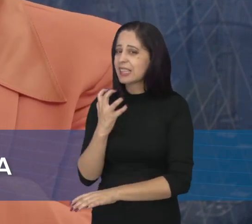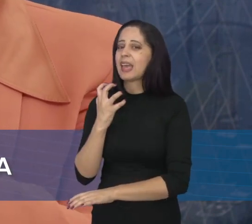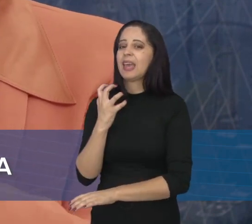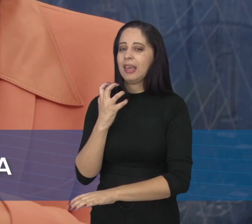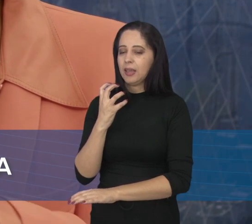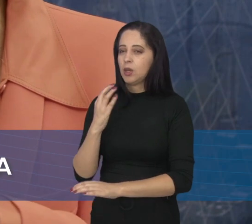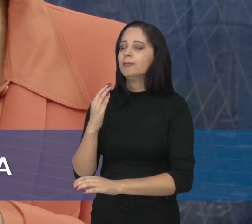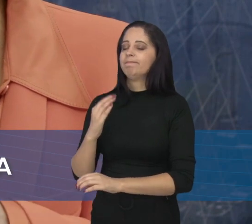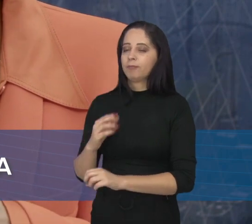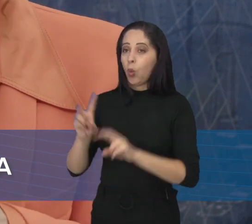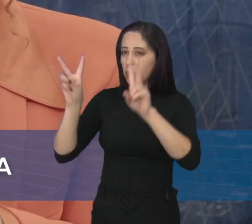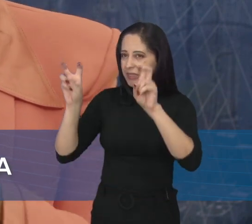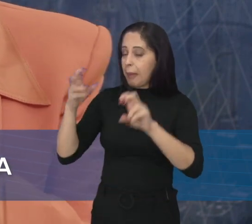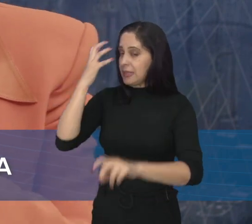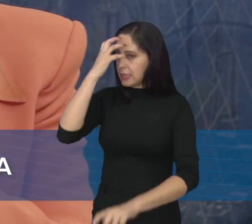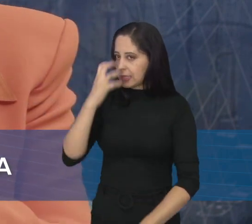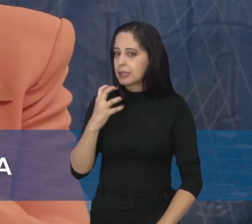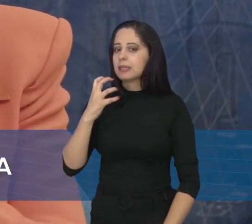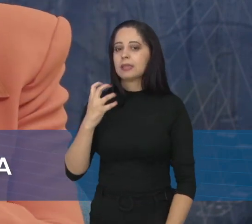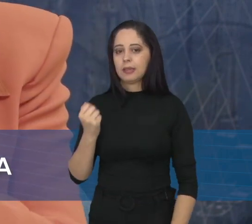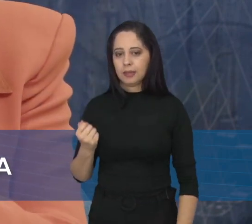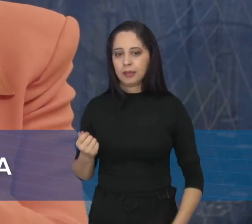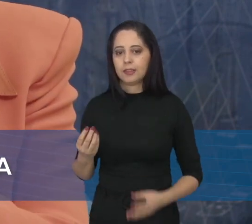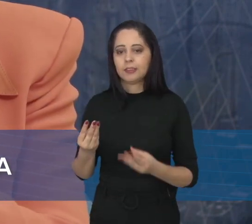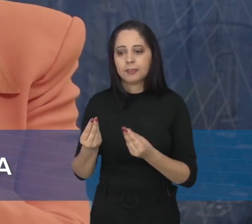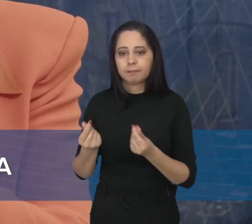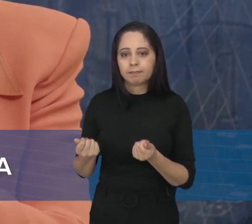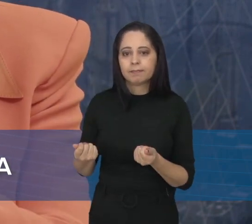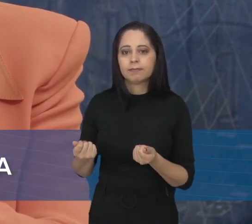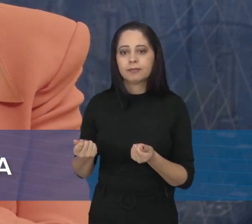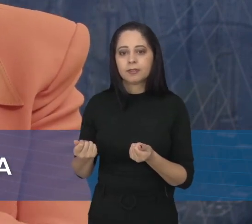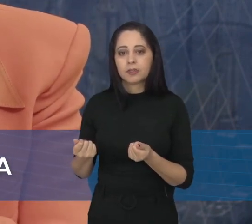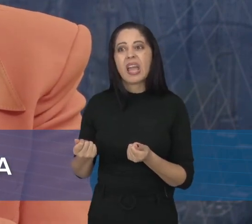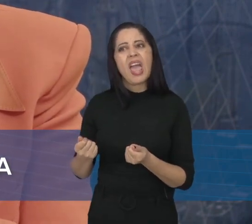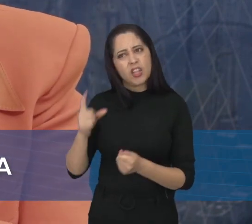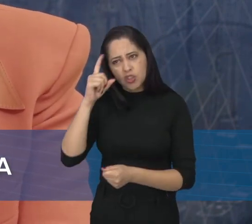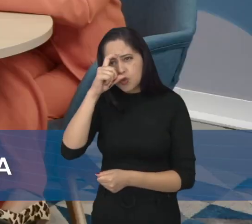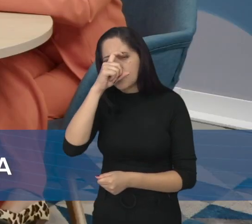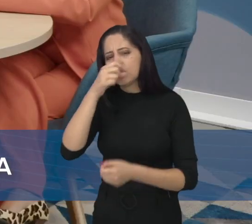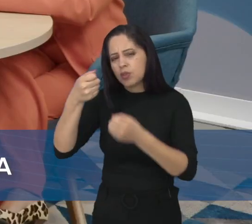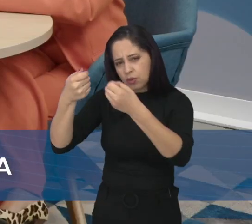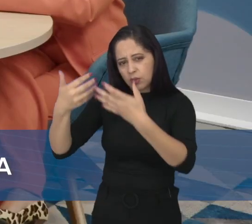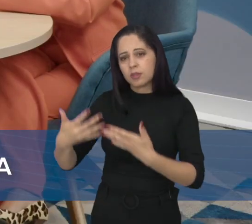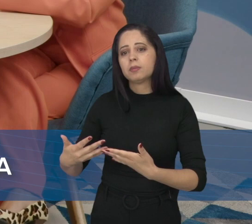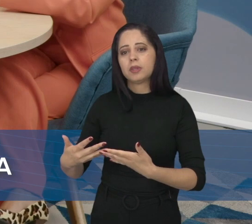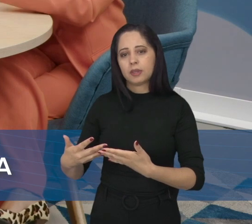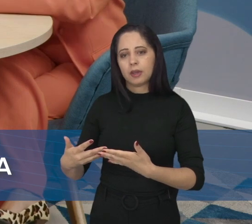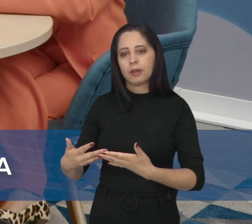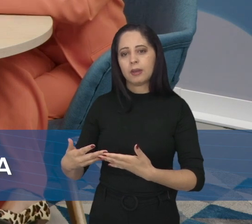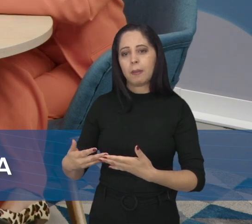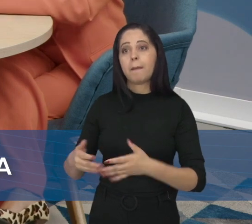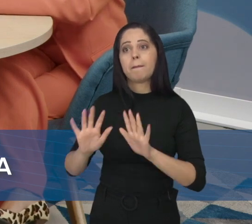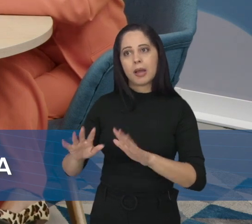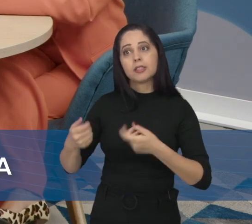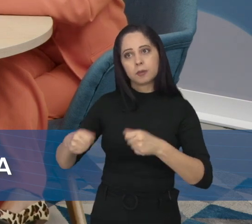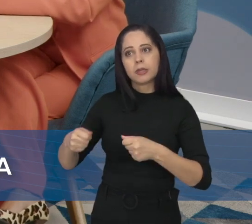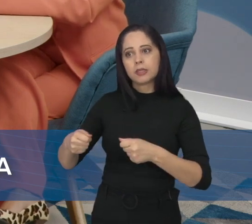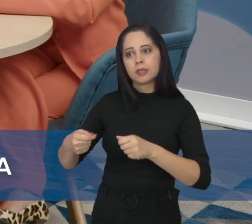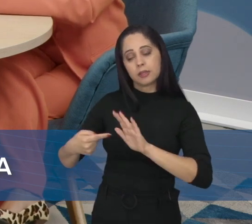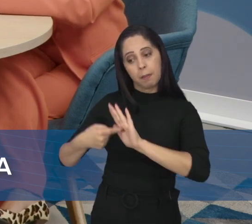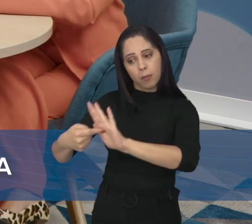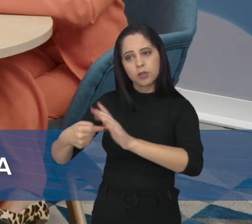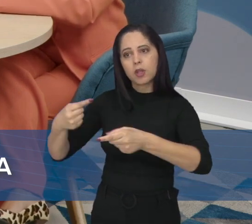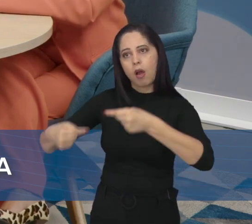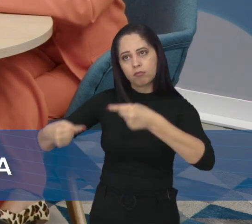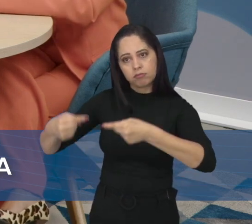é complexo, né? É bem, digamos, espinhoso, mas precisa jogar luz nisso